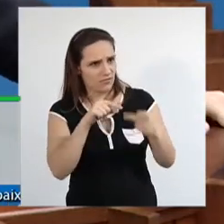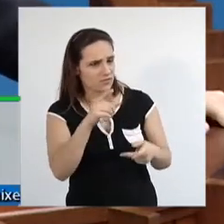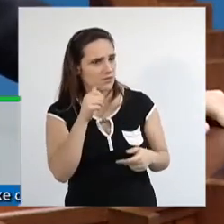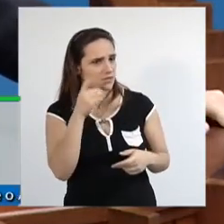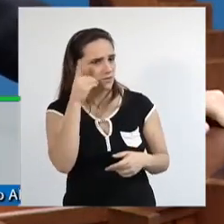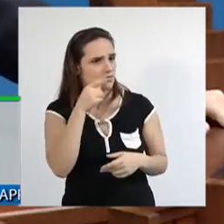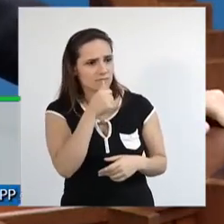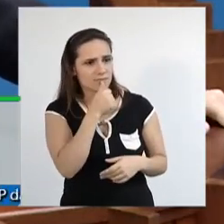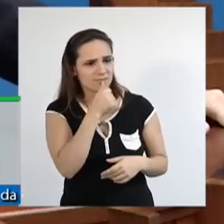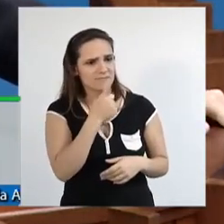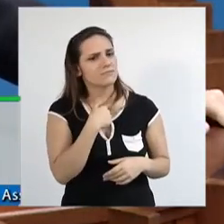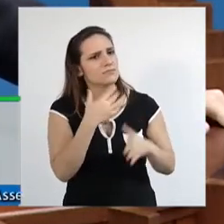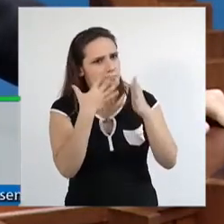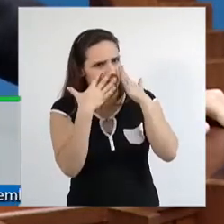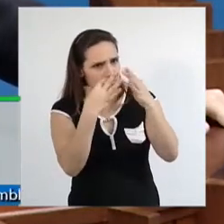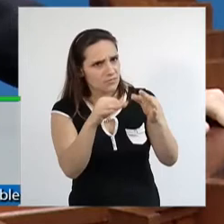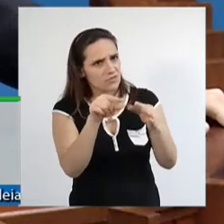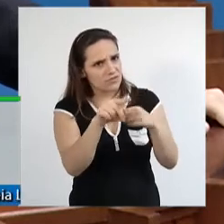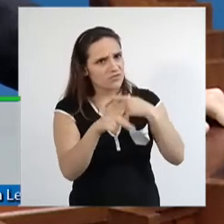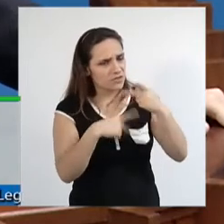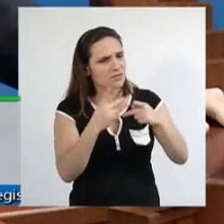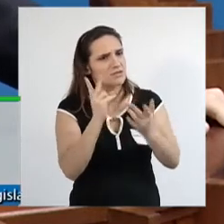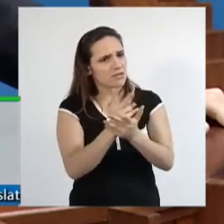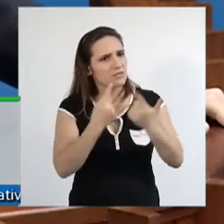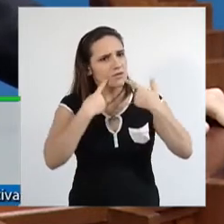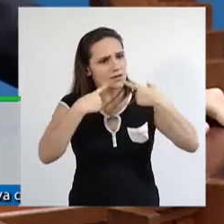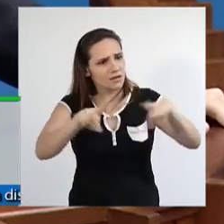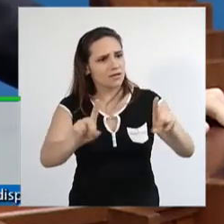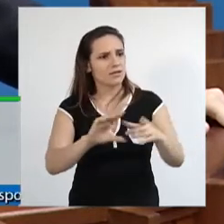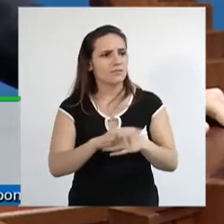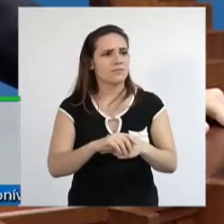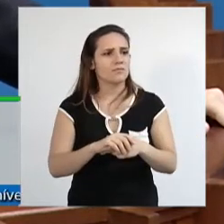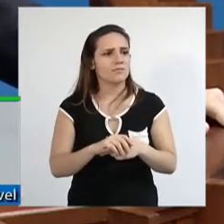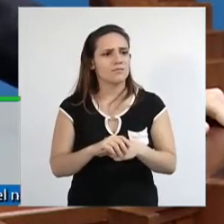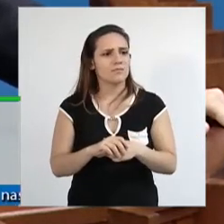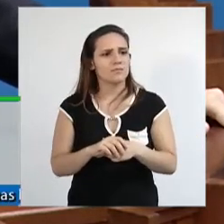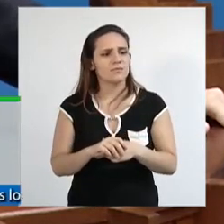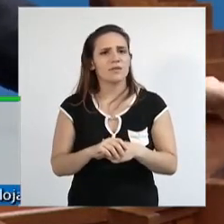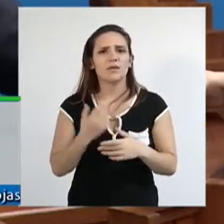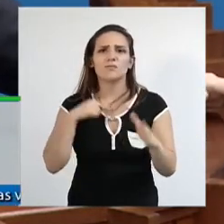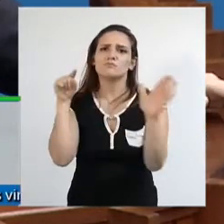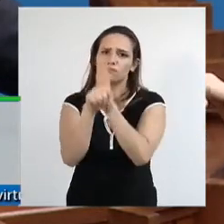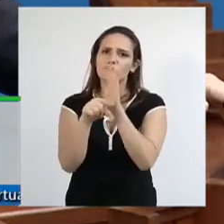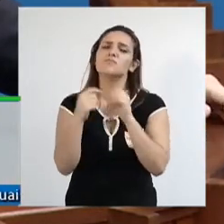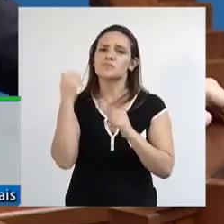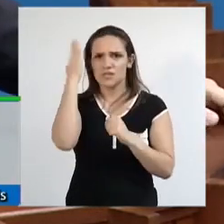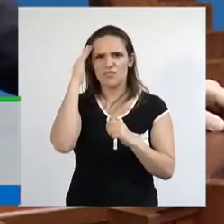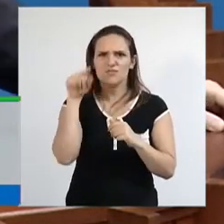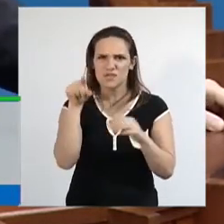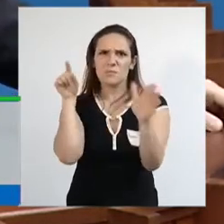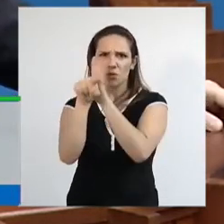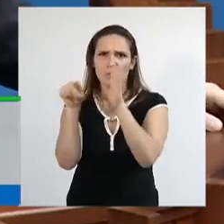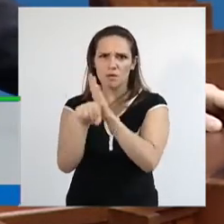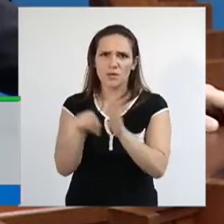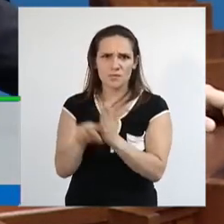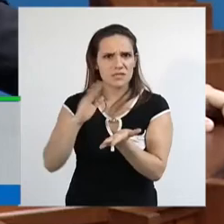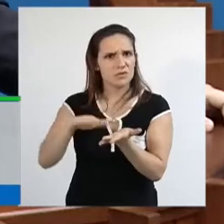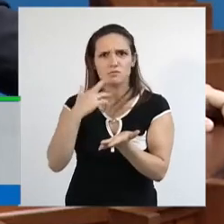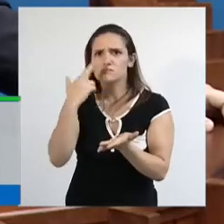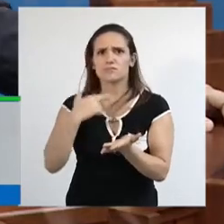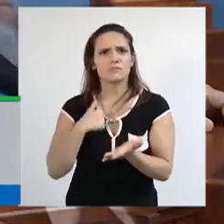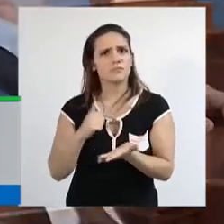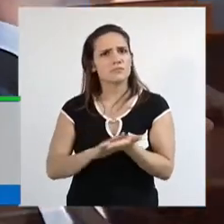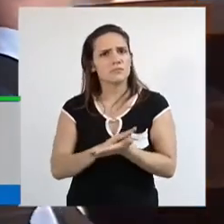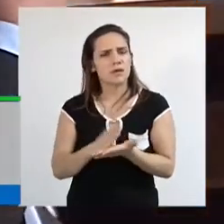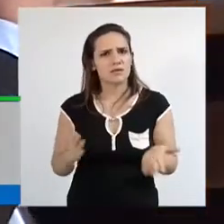assistindo Vossa Excelência reclamar da falta de resposta, e acredito que o poder público tem que ser mais diligente com essa